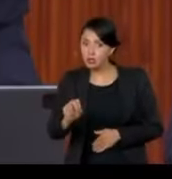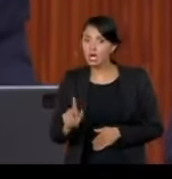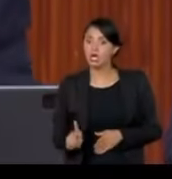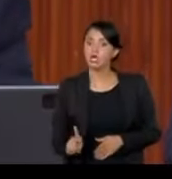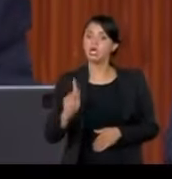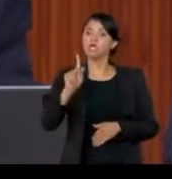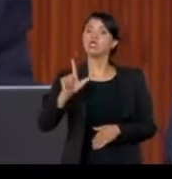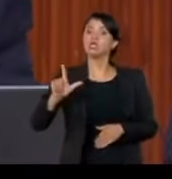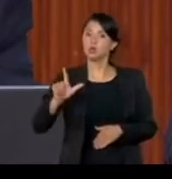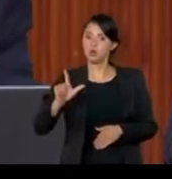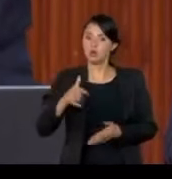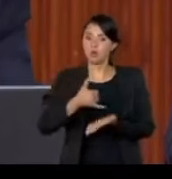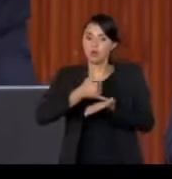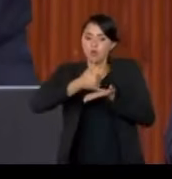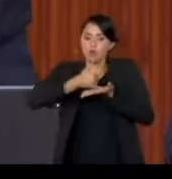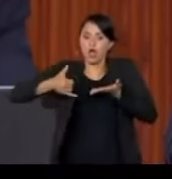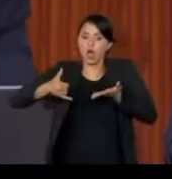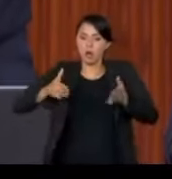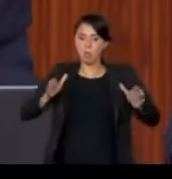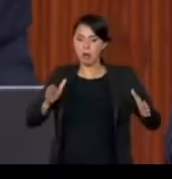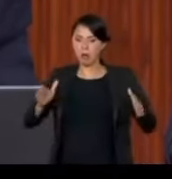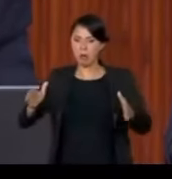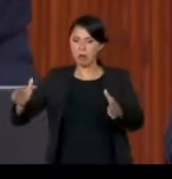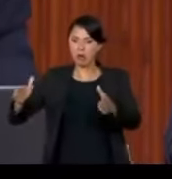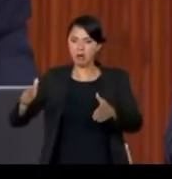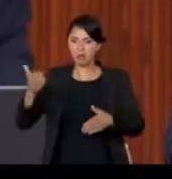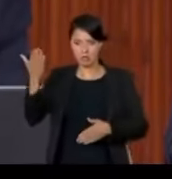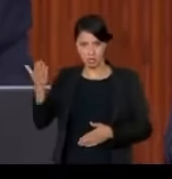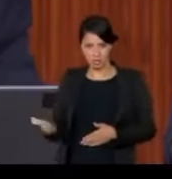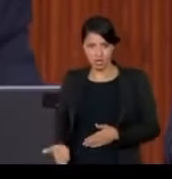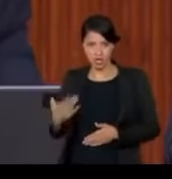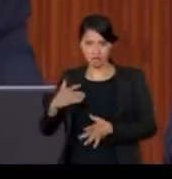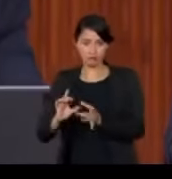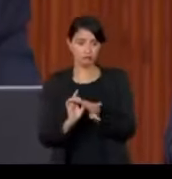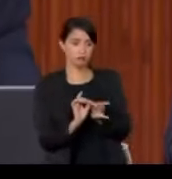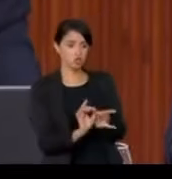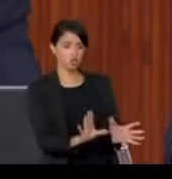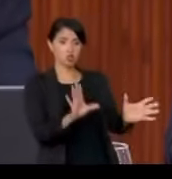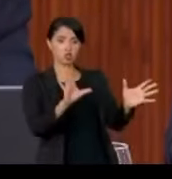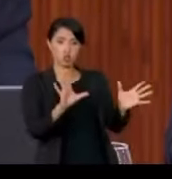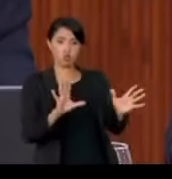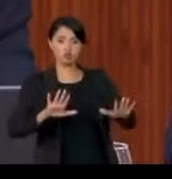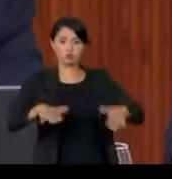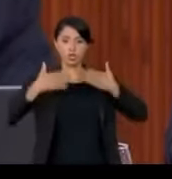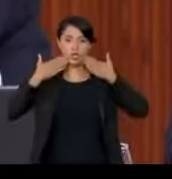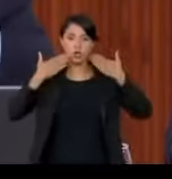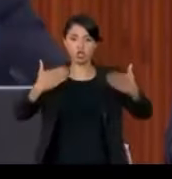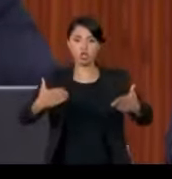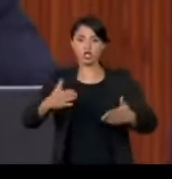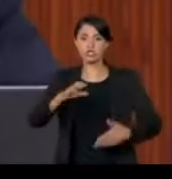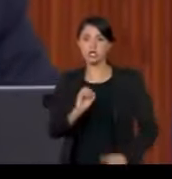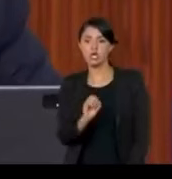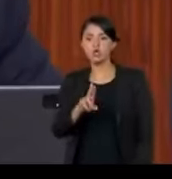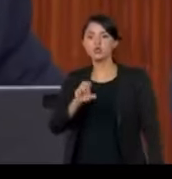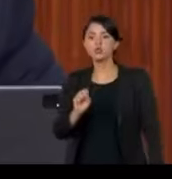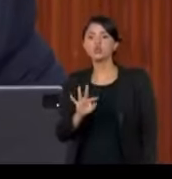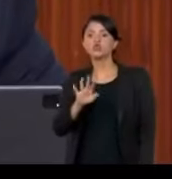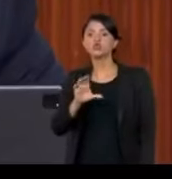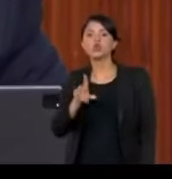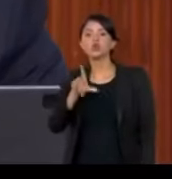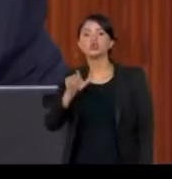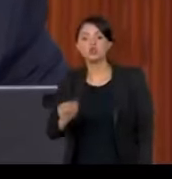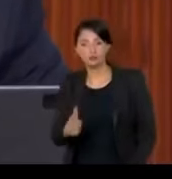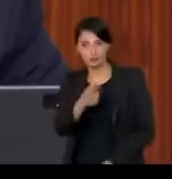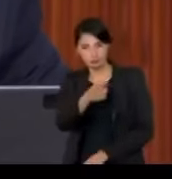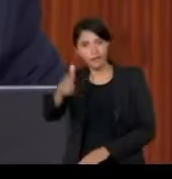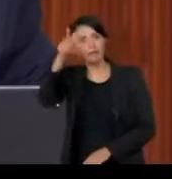de cocaína. E esse traficante foi solto na audiência de custódia. E são essas pessoas que vão ser